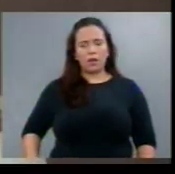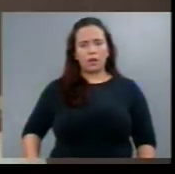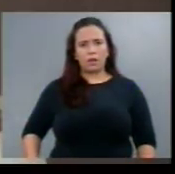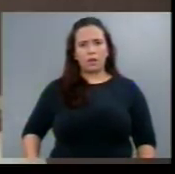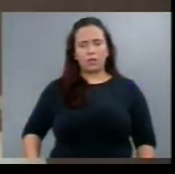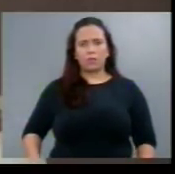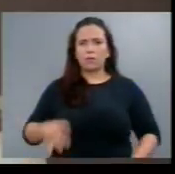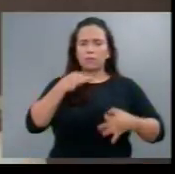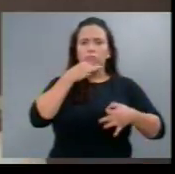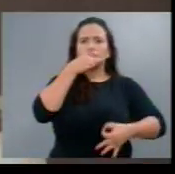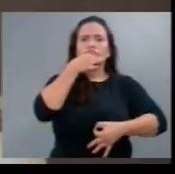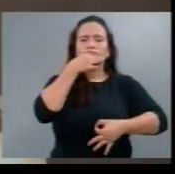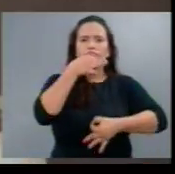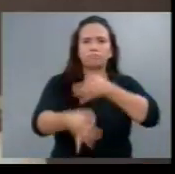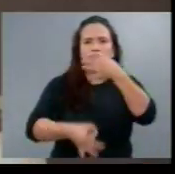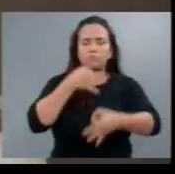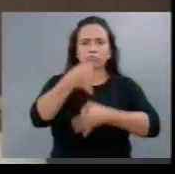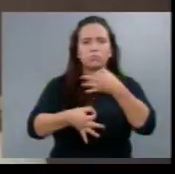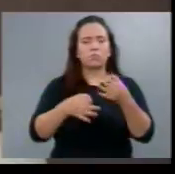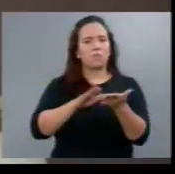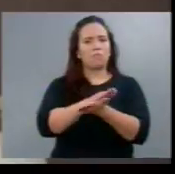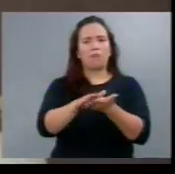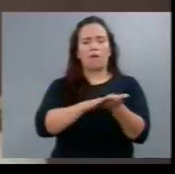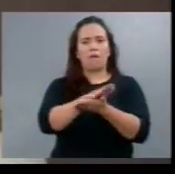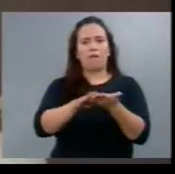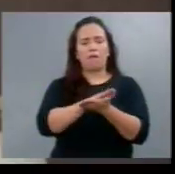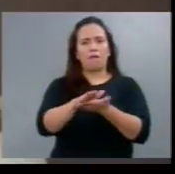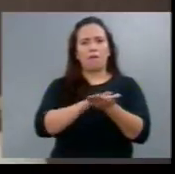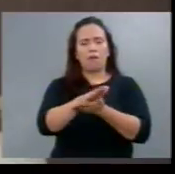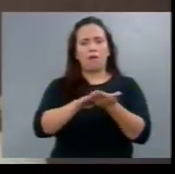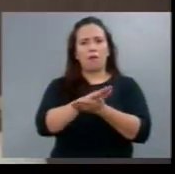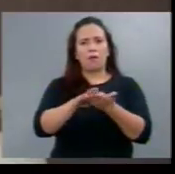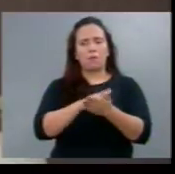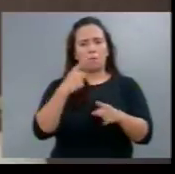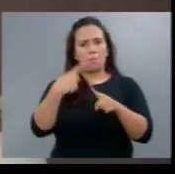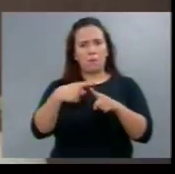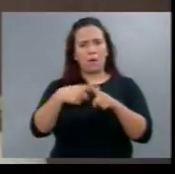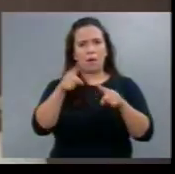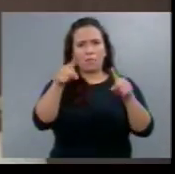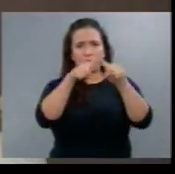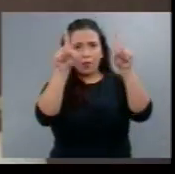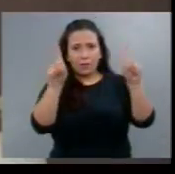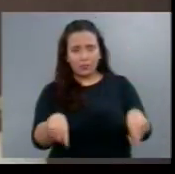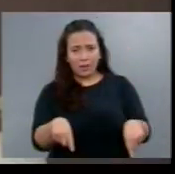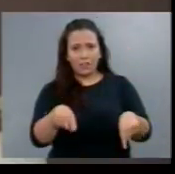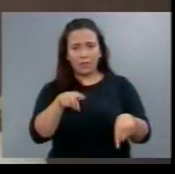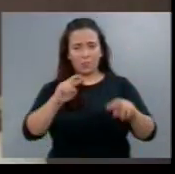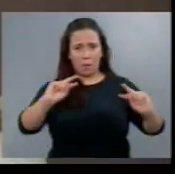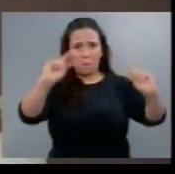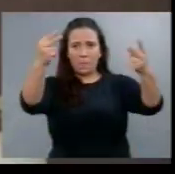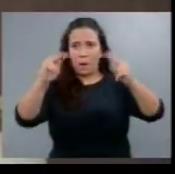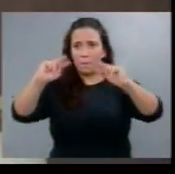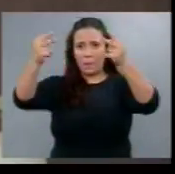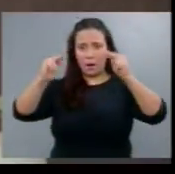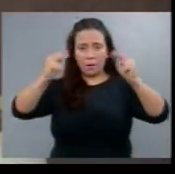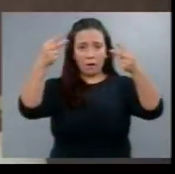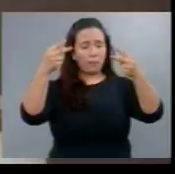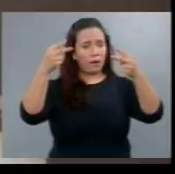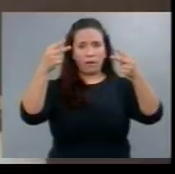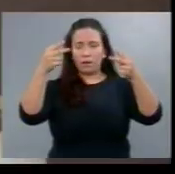de crítica do governador a esta agenda, que é uma agenda que se impõe